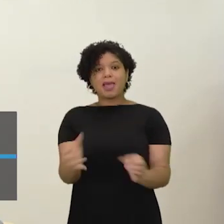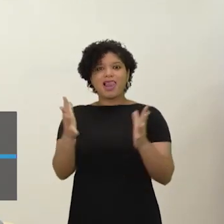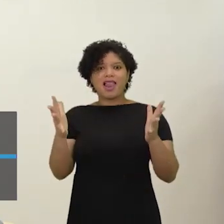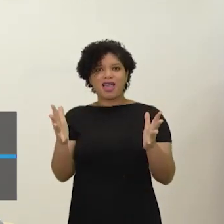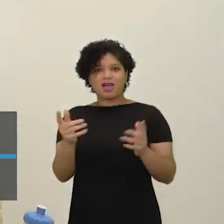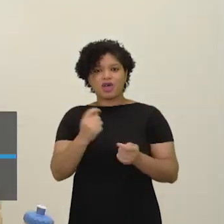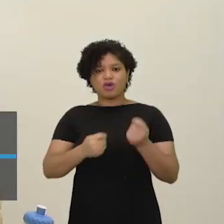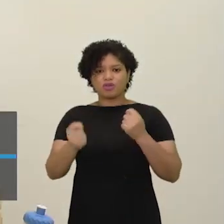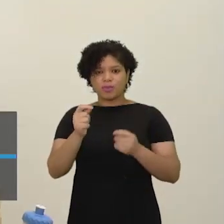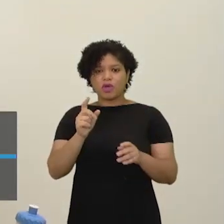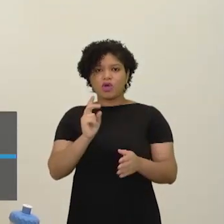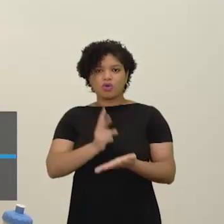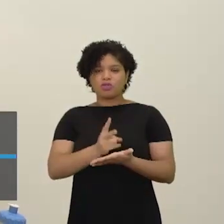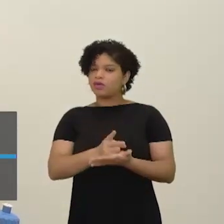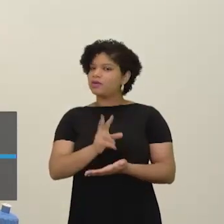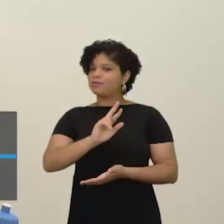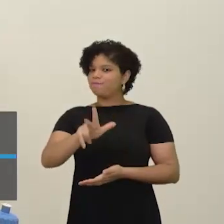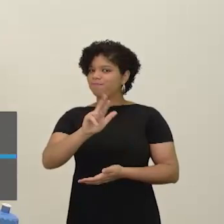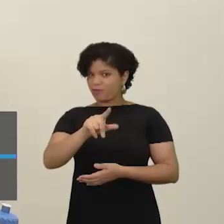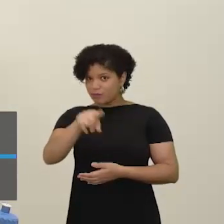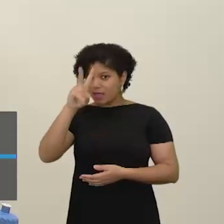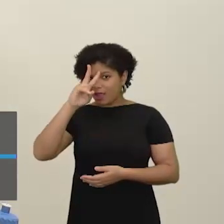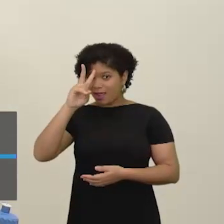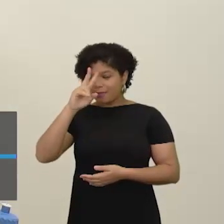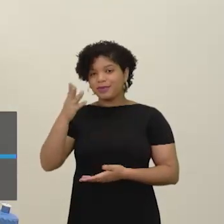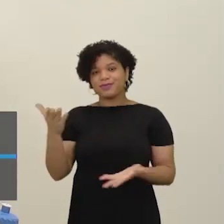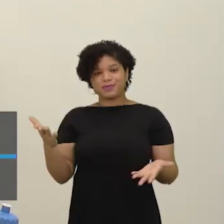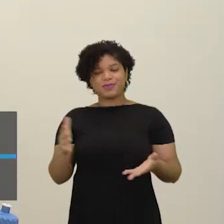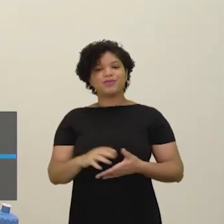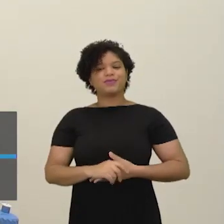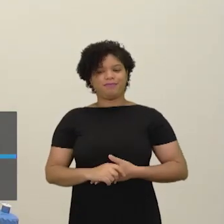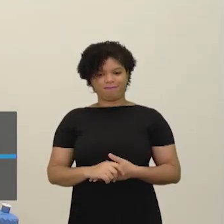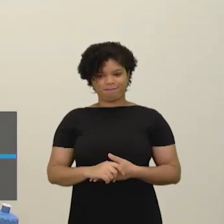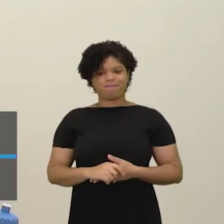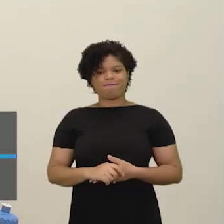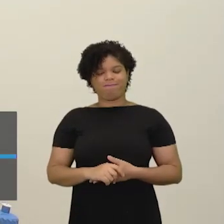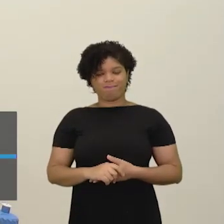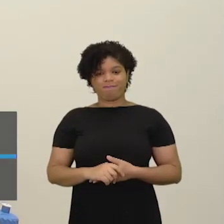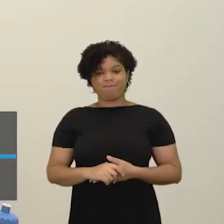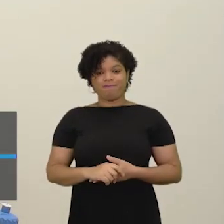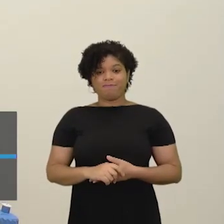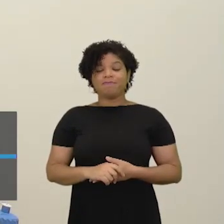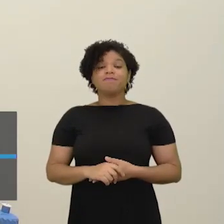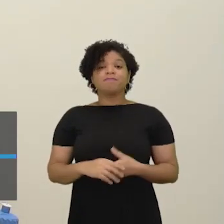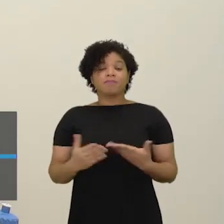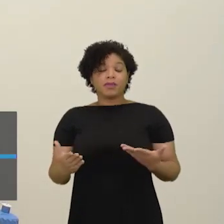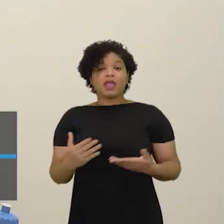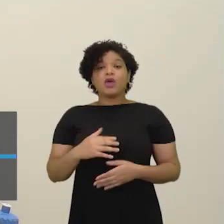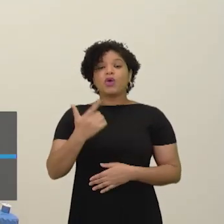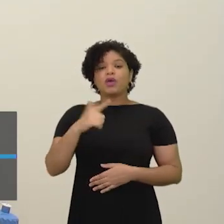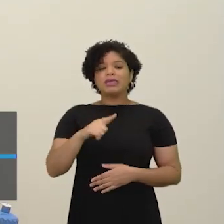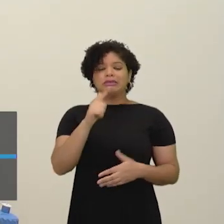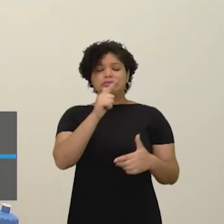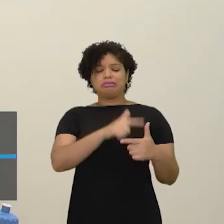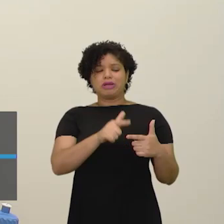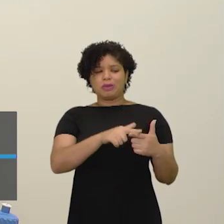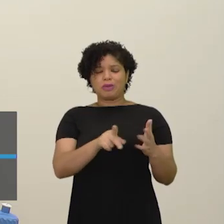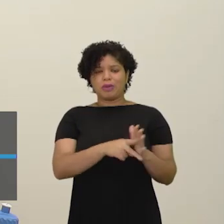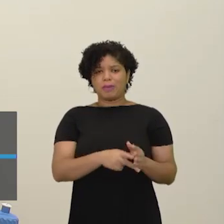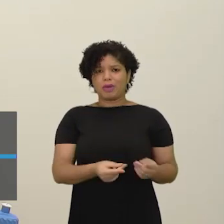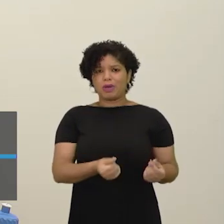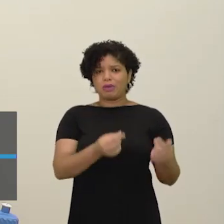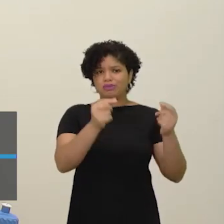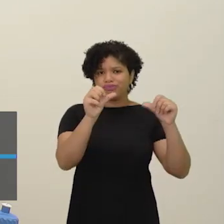sustenta. Vocês se lembram disso? O milagre econômico não se sustenta, aí soma-se a isso